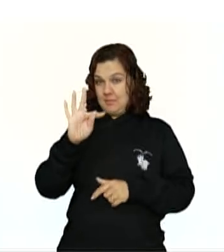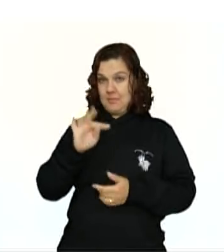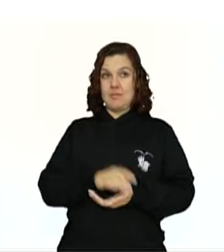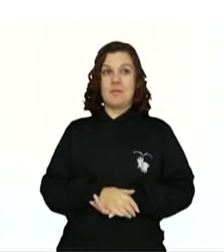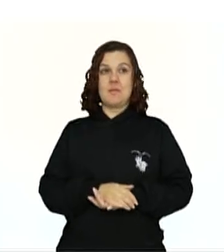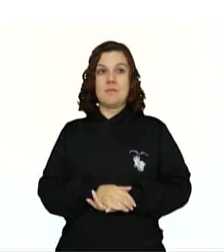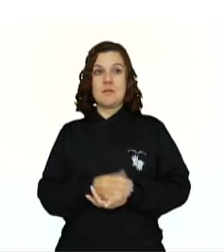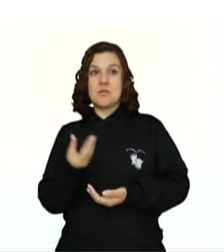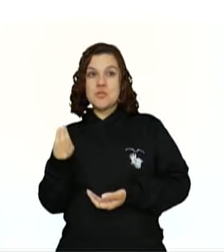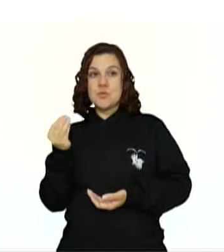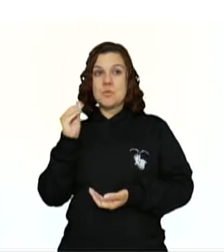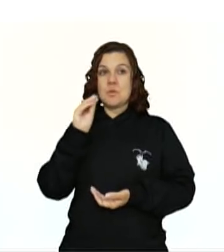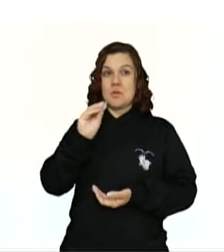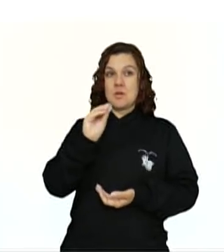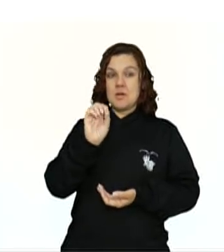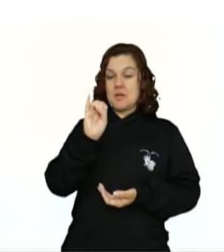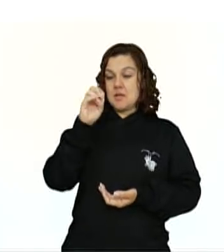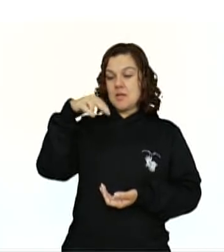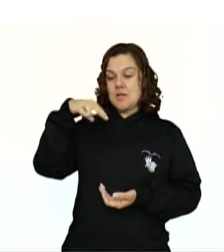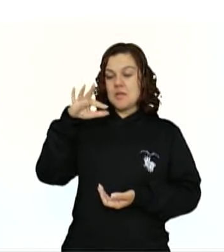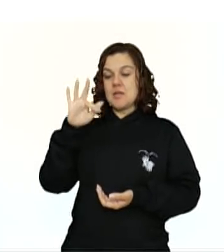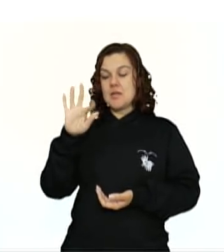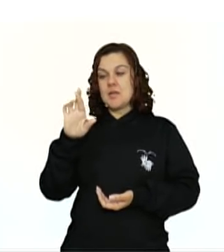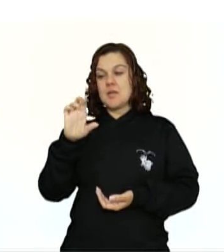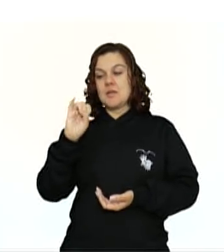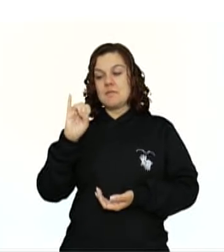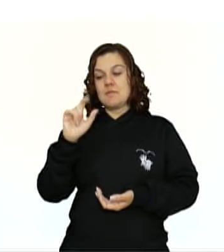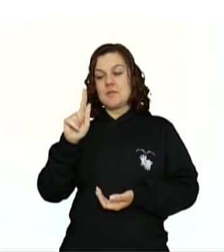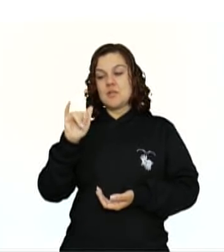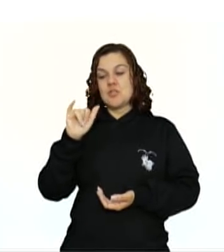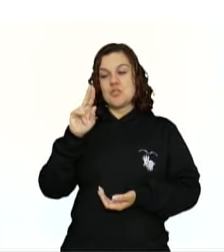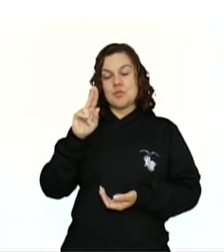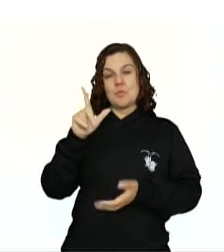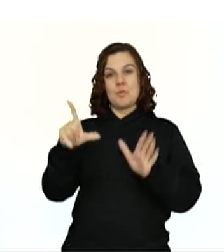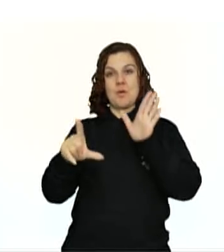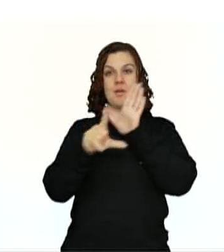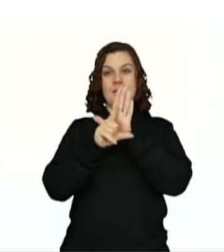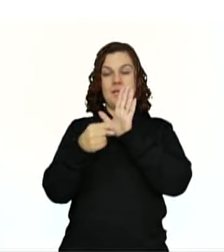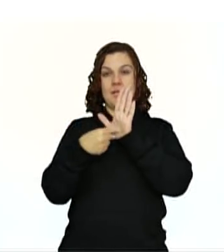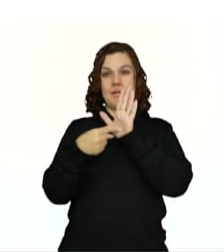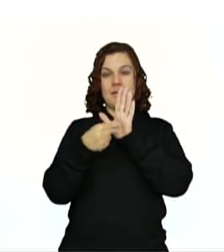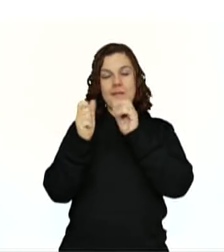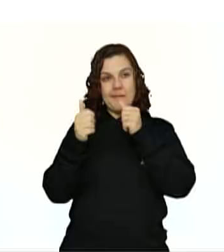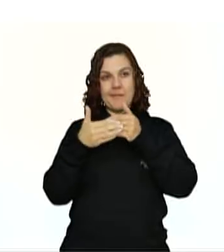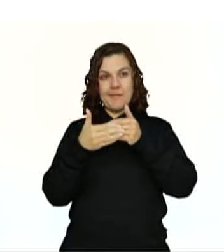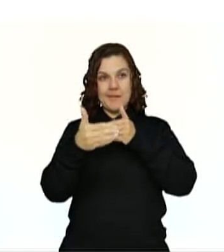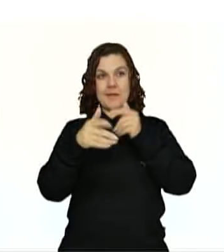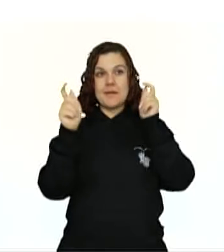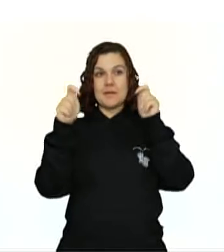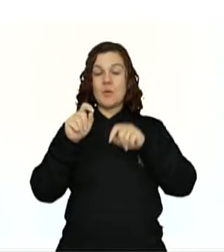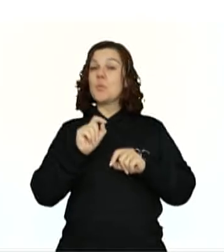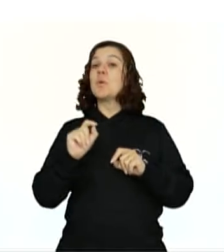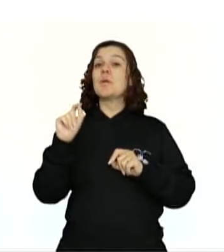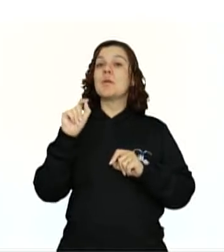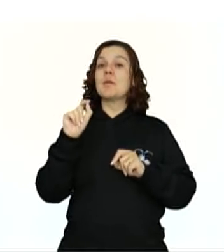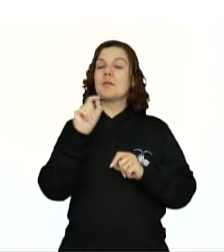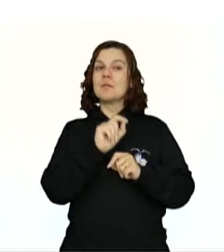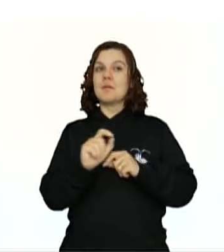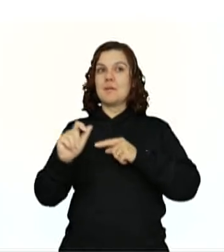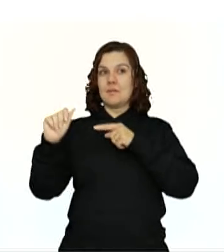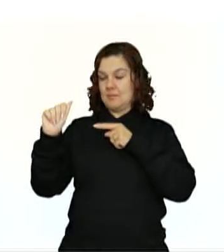Trabalho infringiu a lei. A partir dessa frase, é possível dizer que,